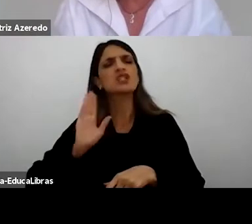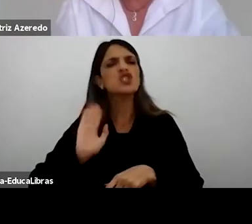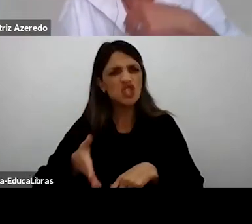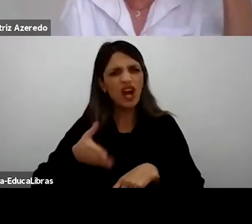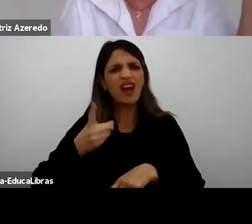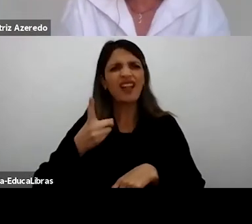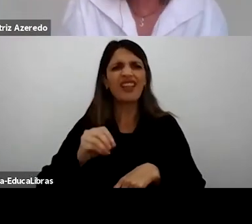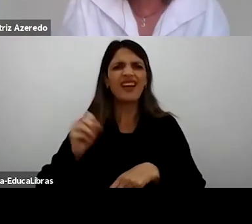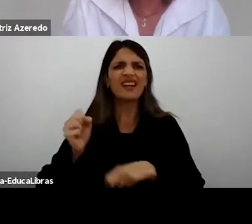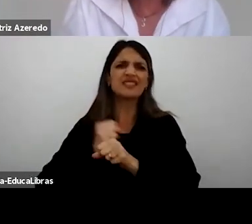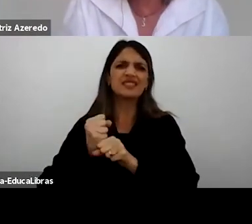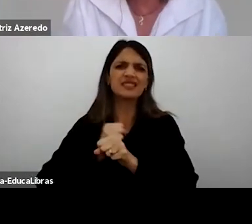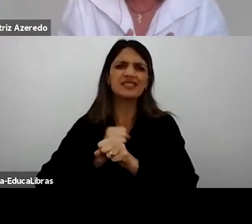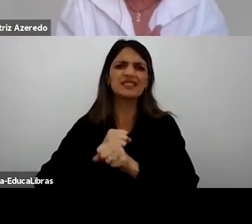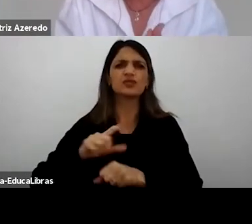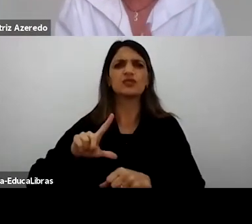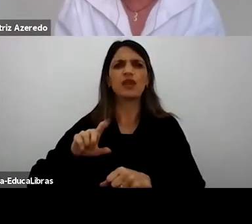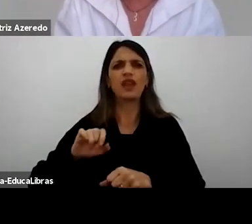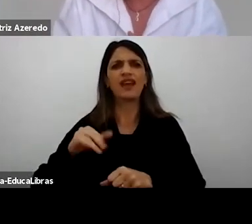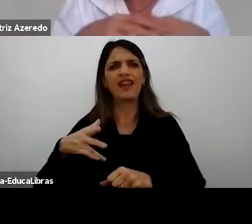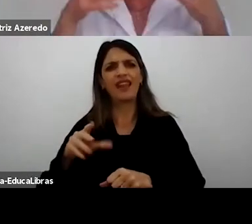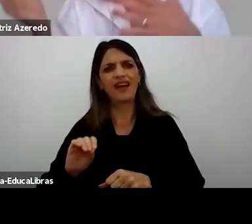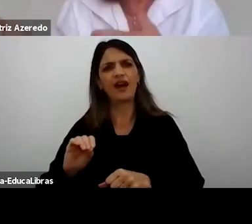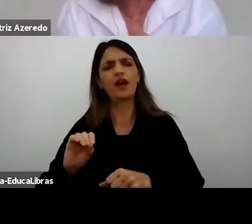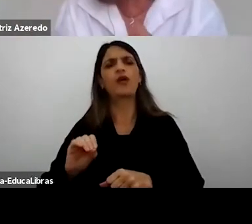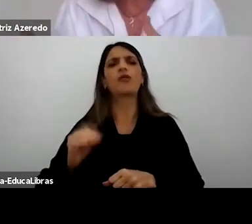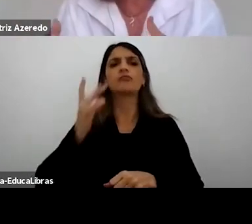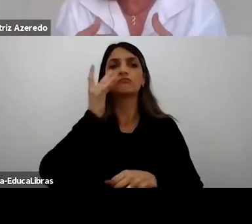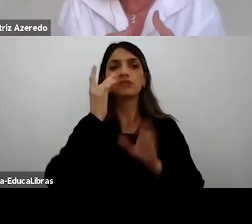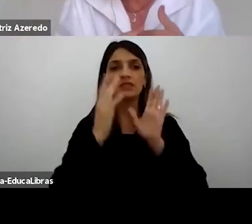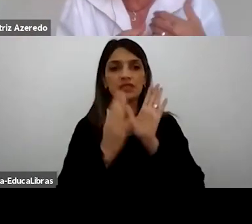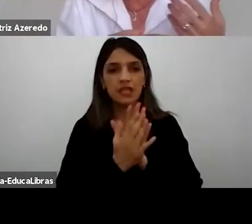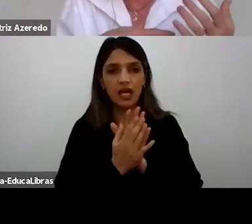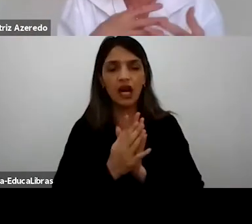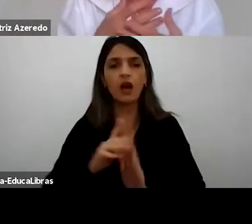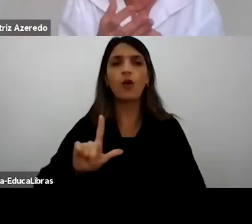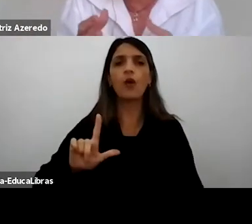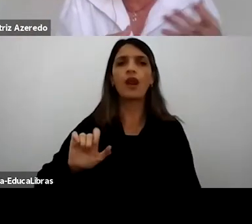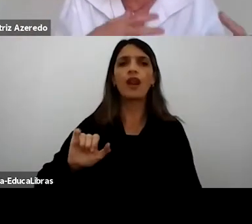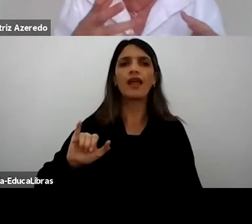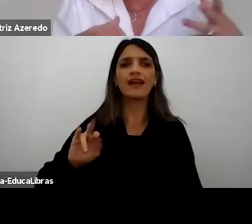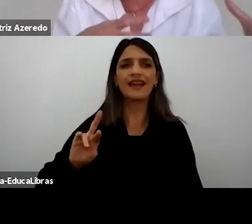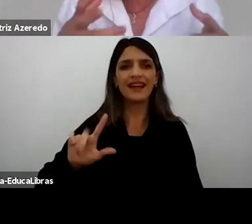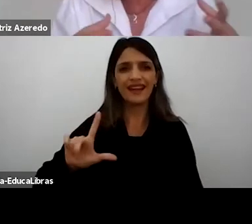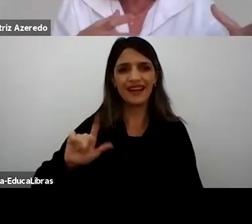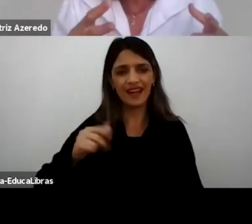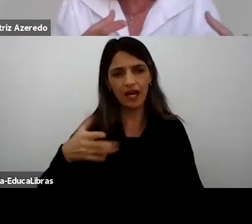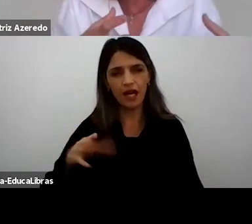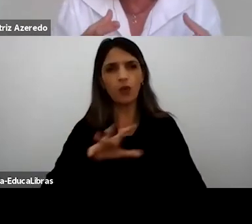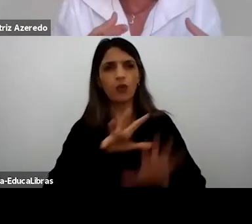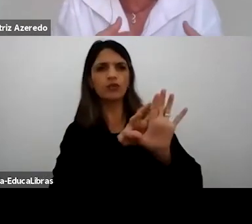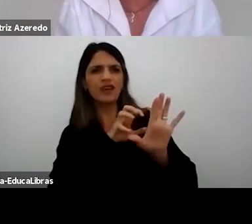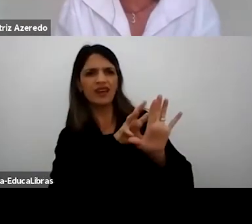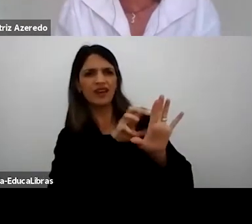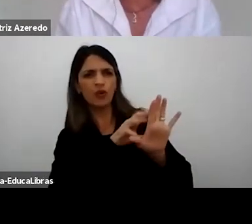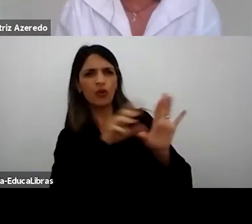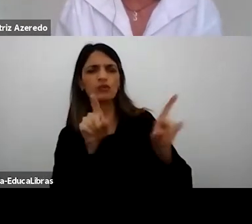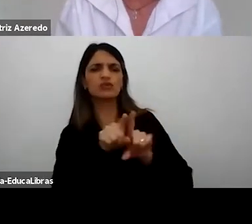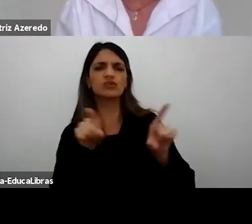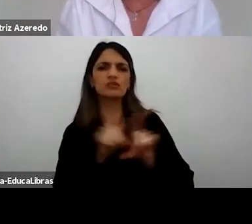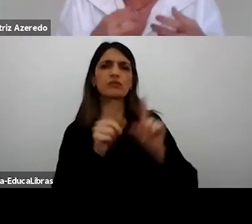leilão presencial, leilão virtual, QR Code, né, desde o ano passado, quer dizer, uma série de